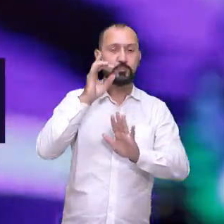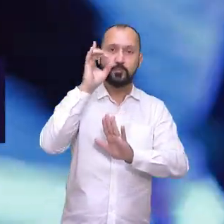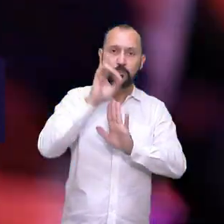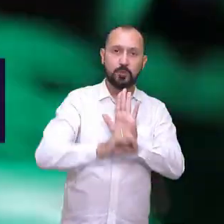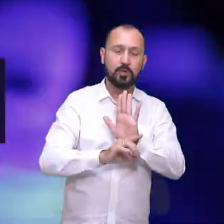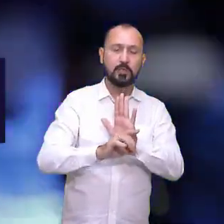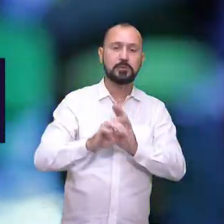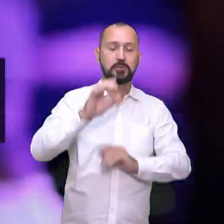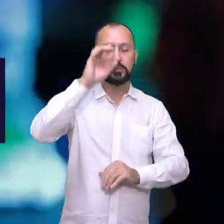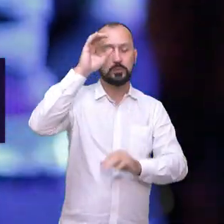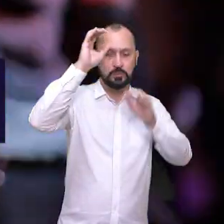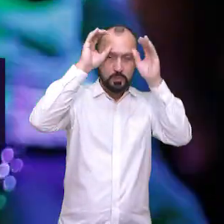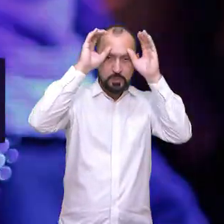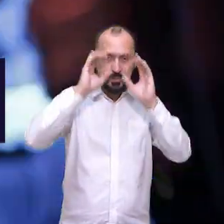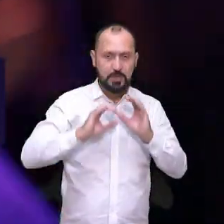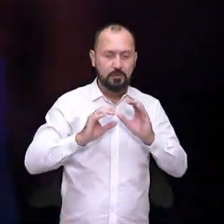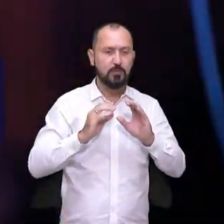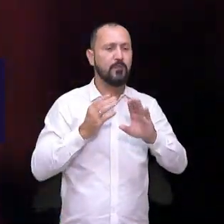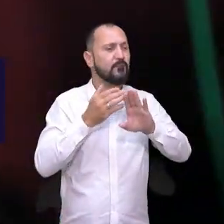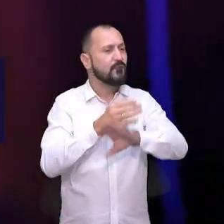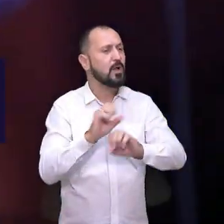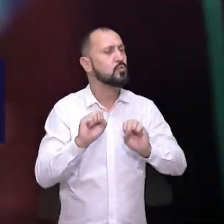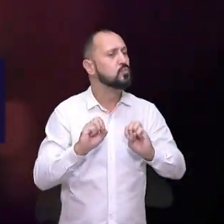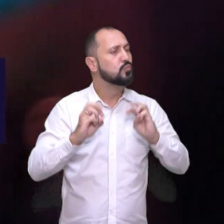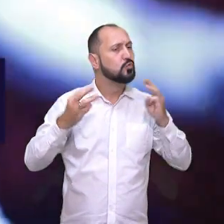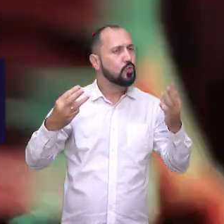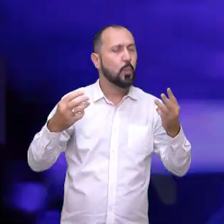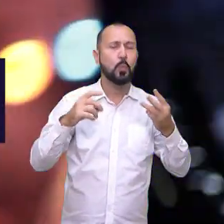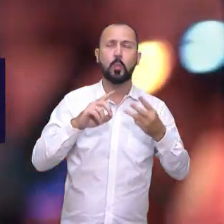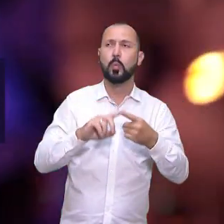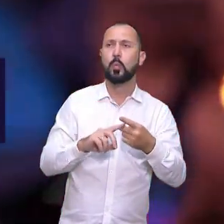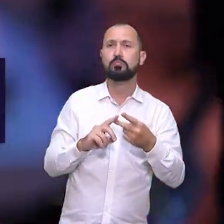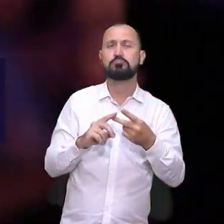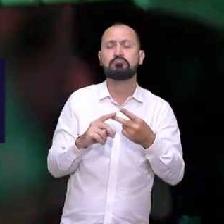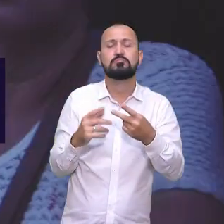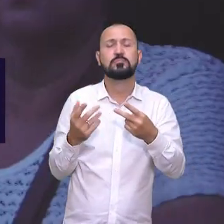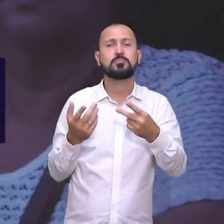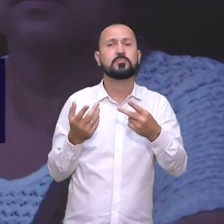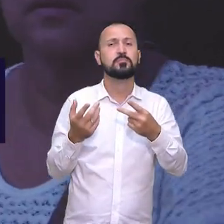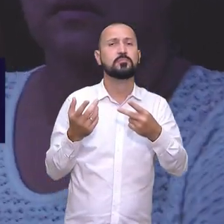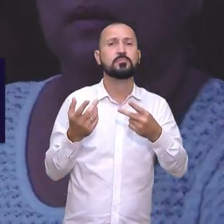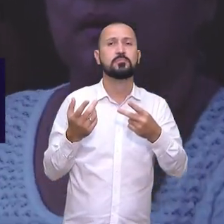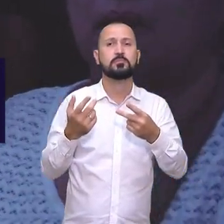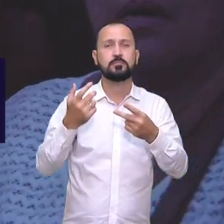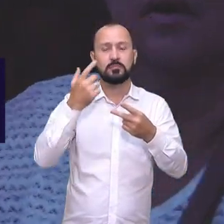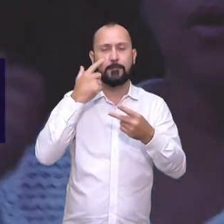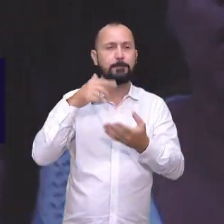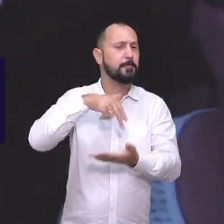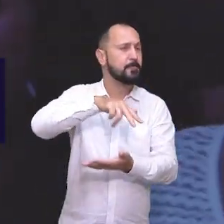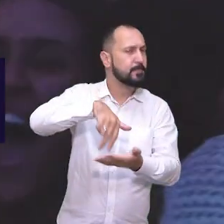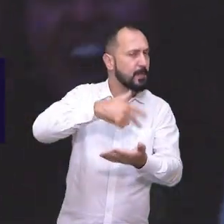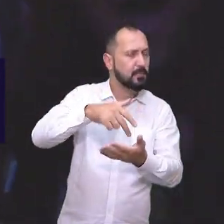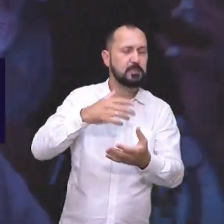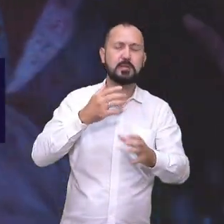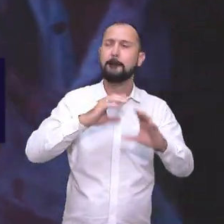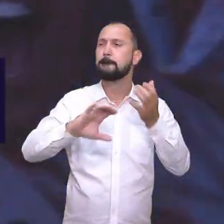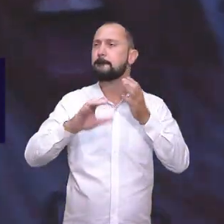Estado. Eu acho que é um direito do cidadão, em cada show que ele for, em